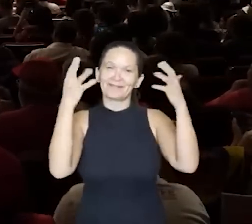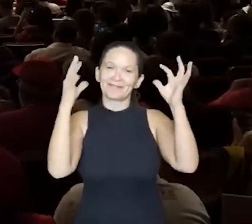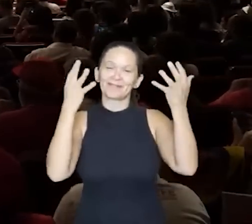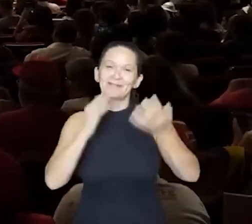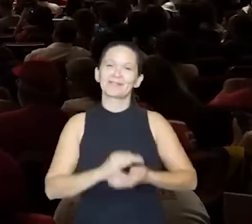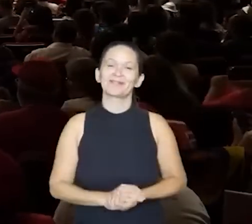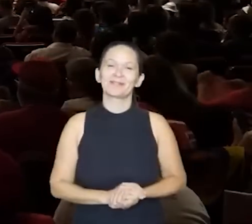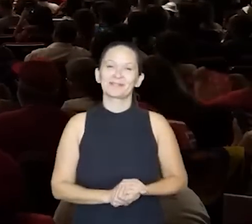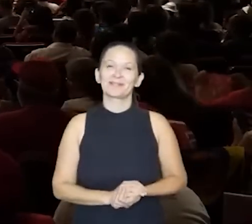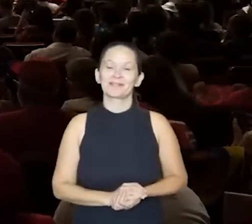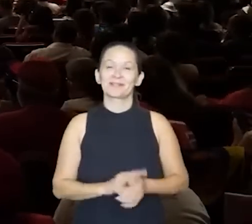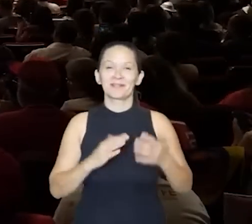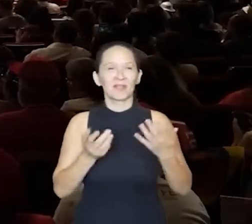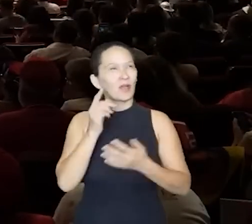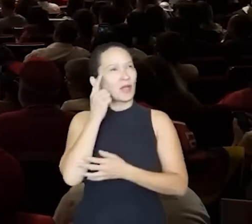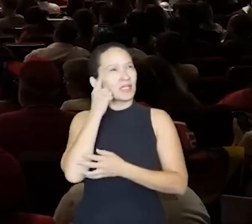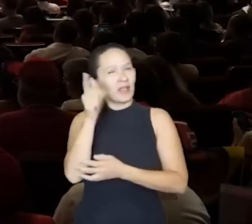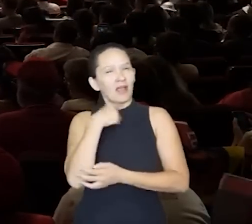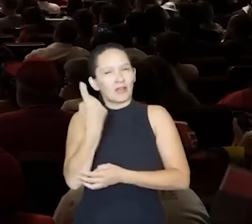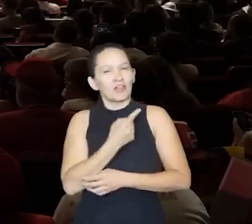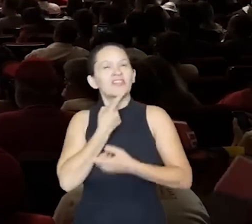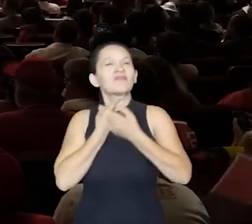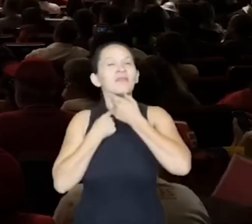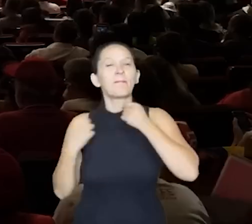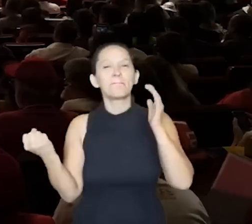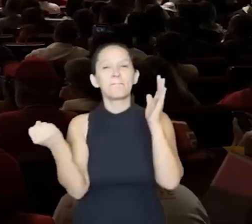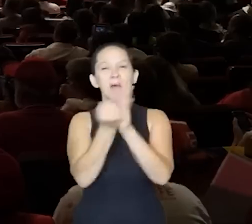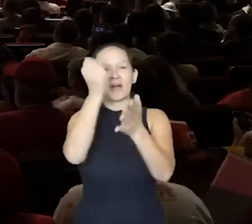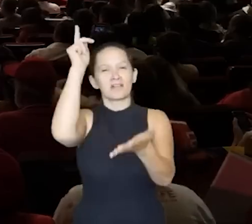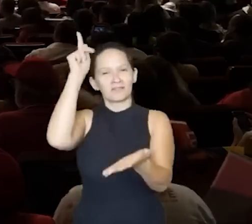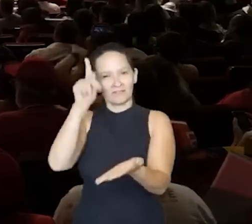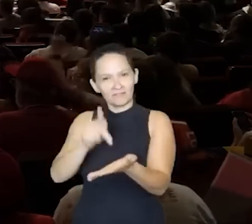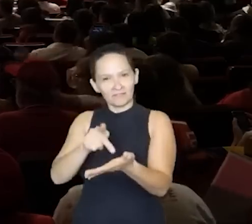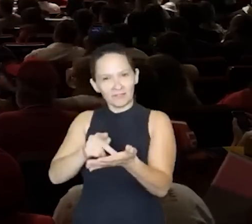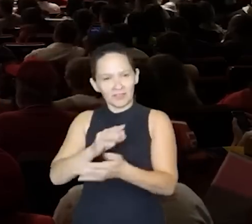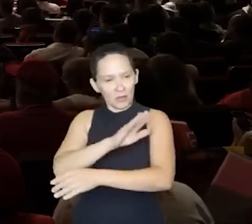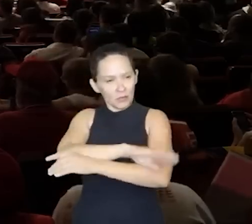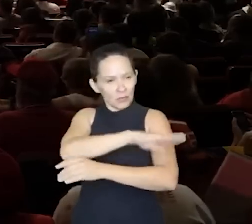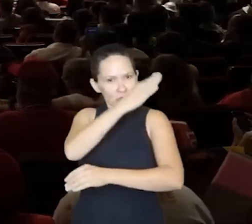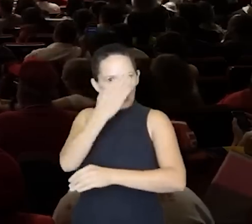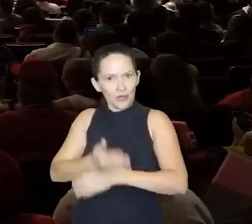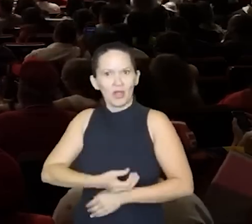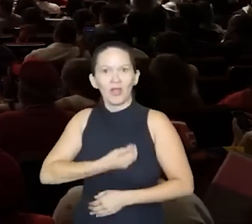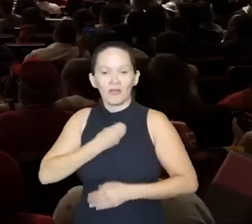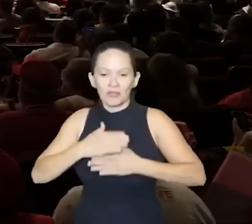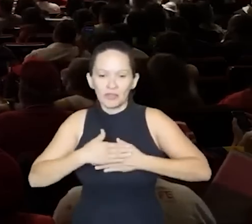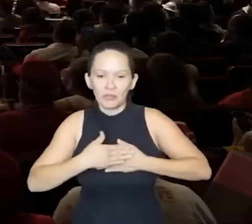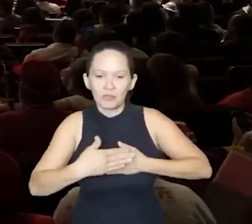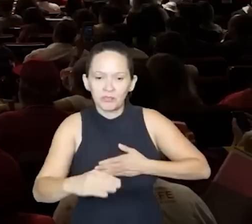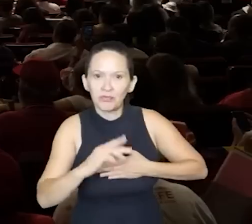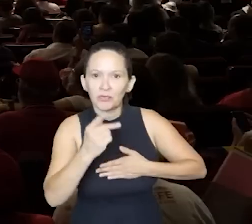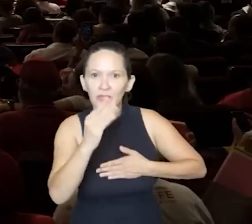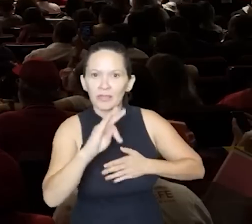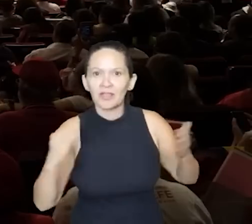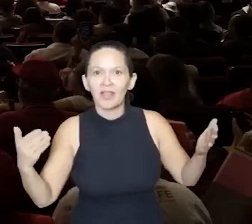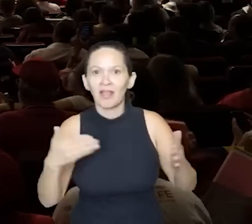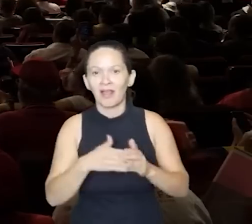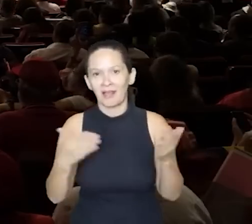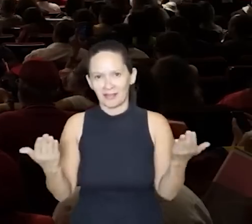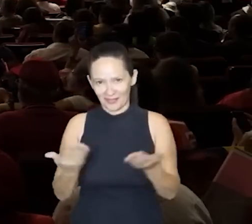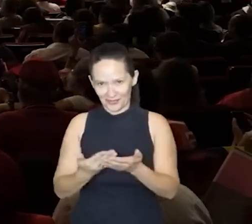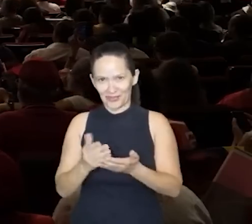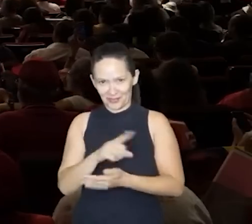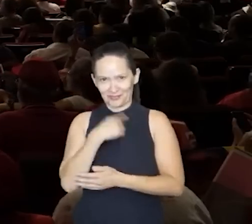Estes ideais marcam rigorosamente a trajetória do PT até os dias de hoje. Estamos